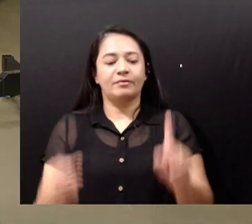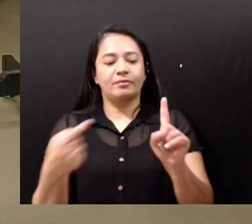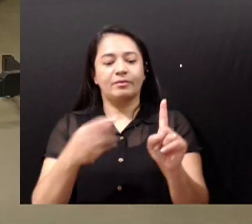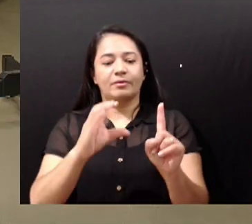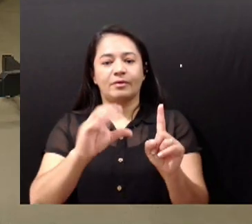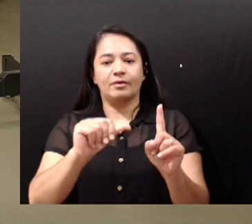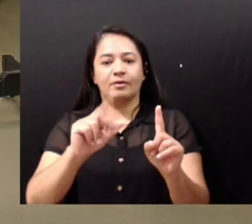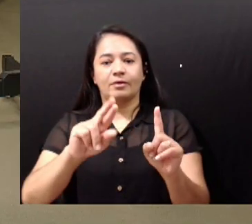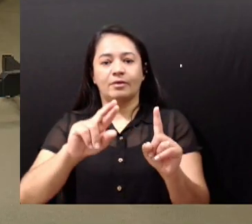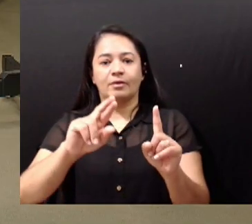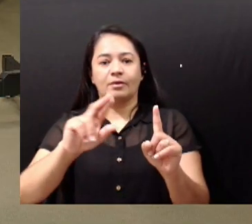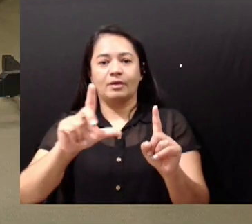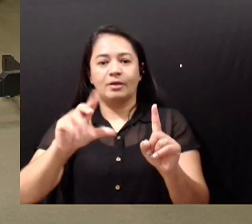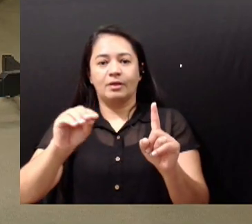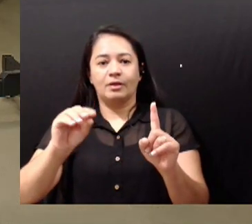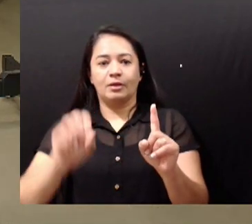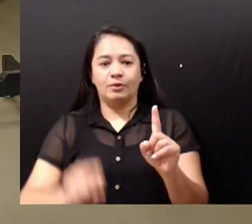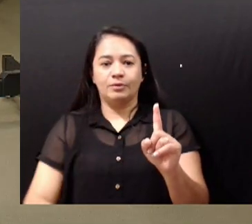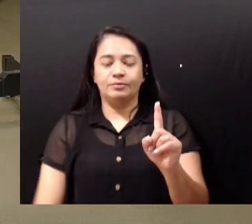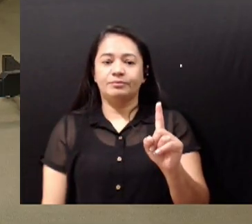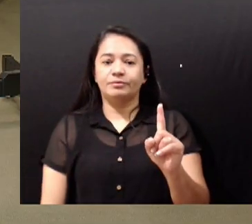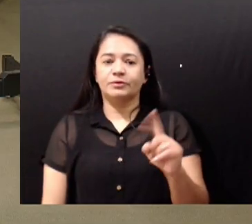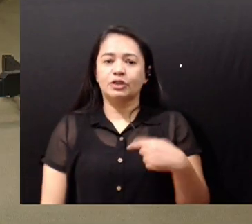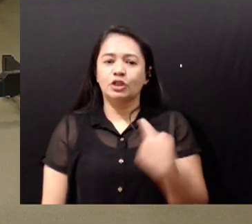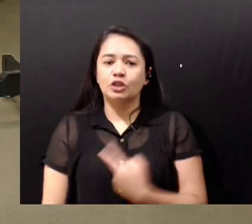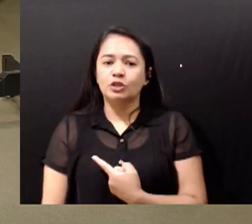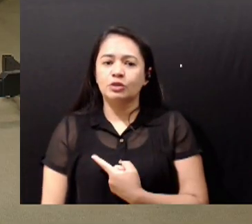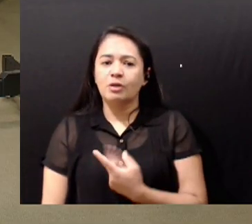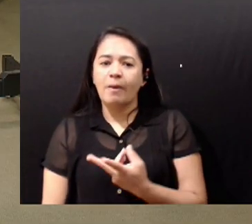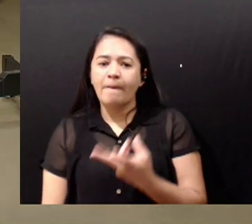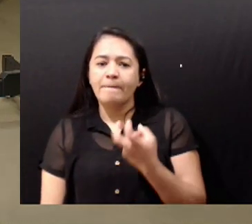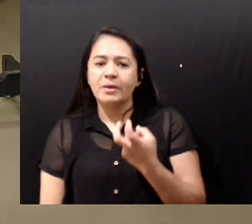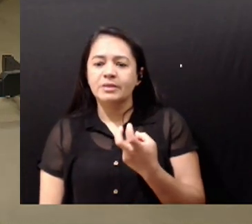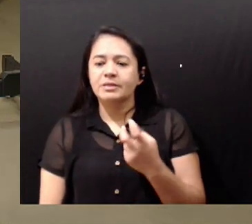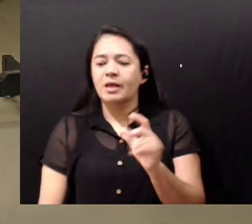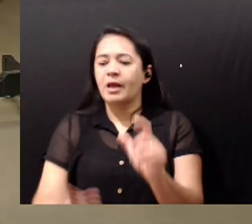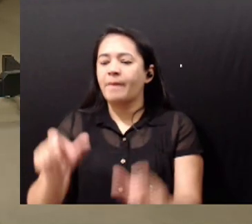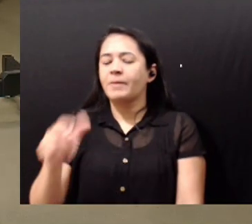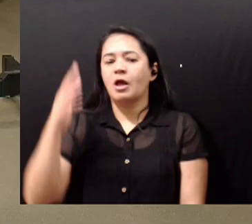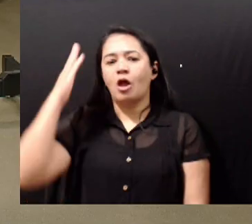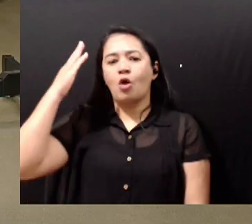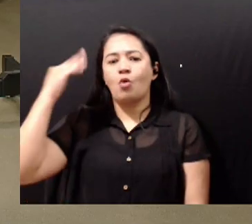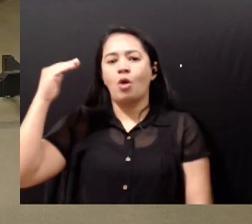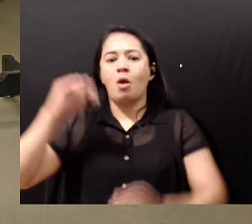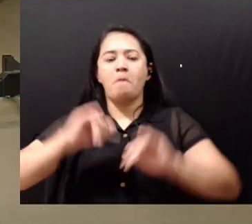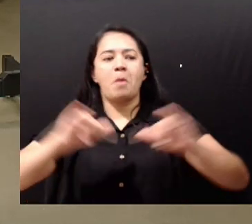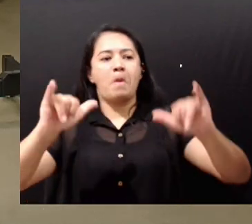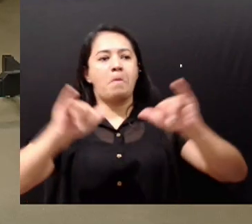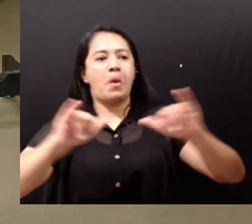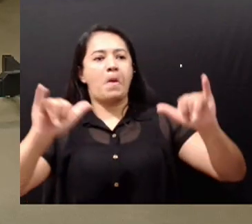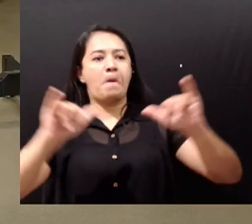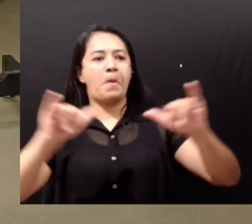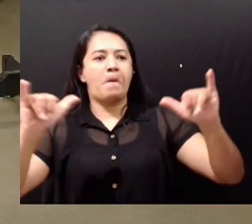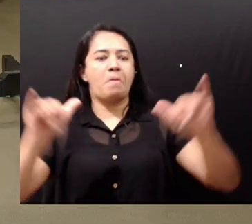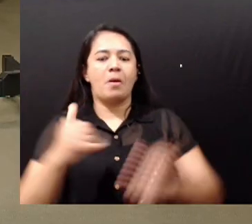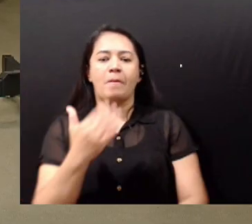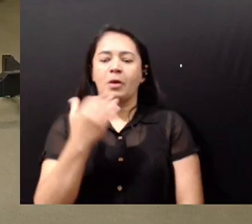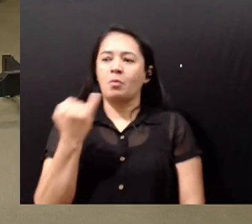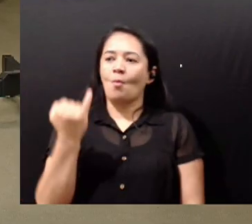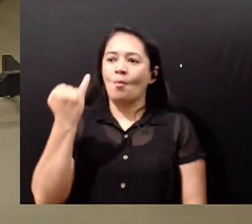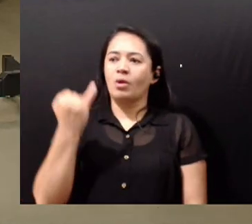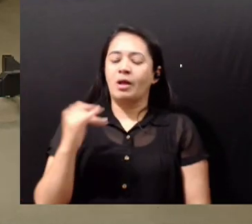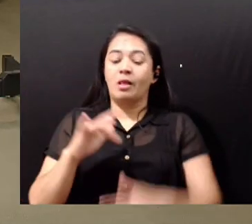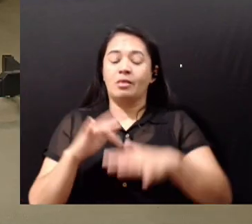Vila Itapura. A gente vê muita gente famosa divulgando essas fórmulas rápidas nas redes sociais. Isso